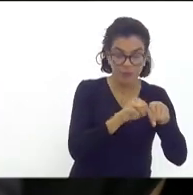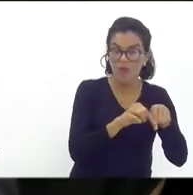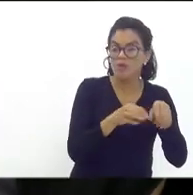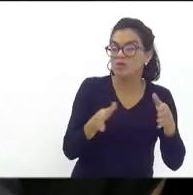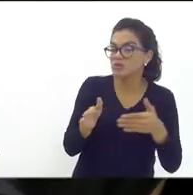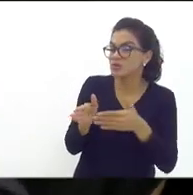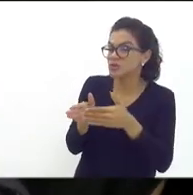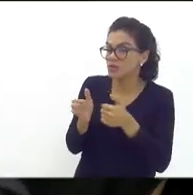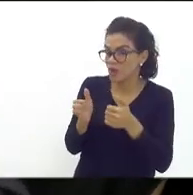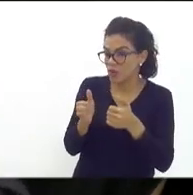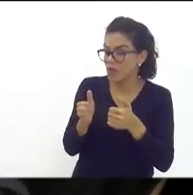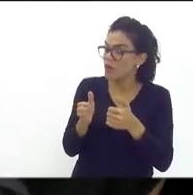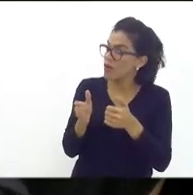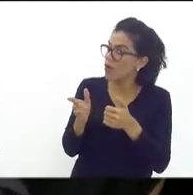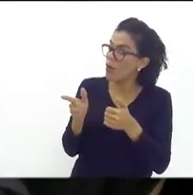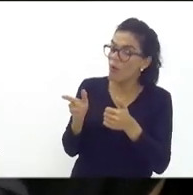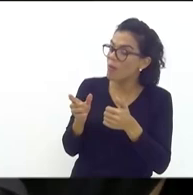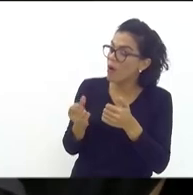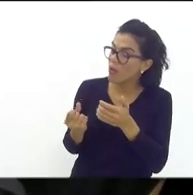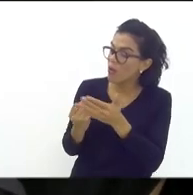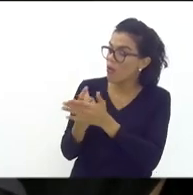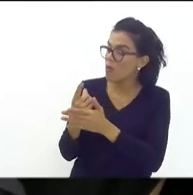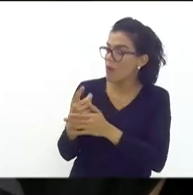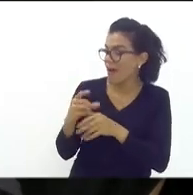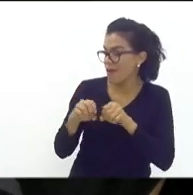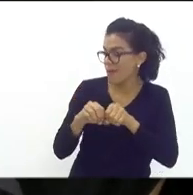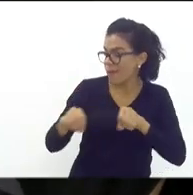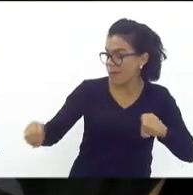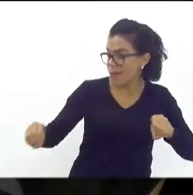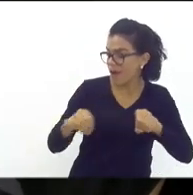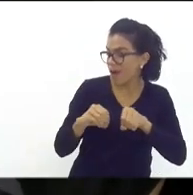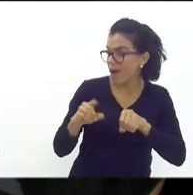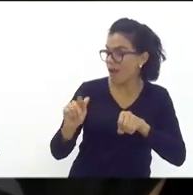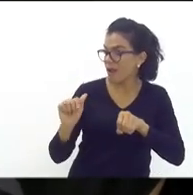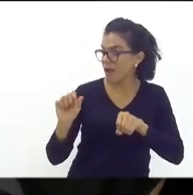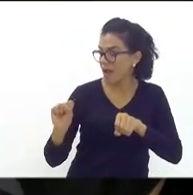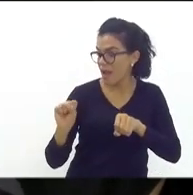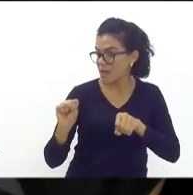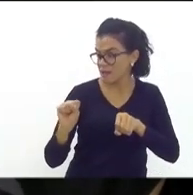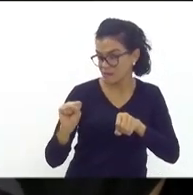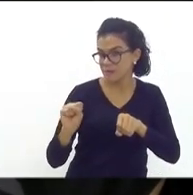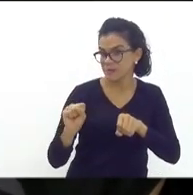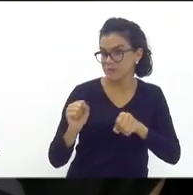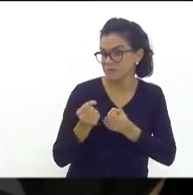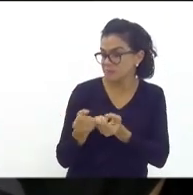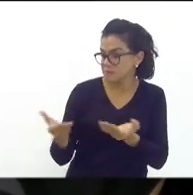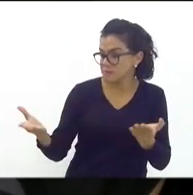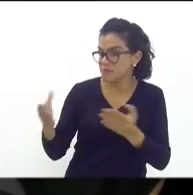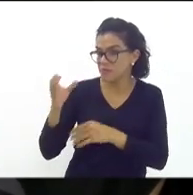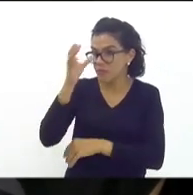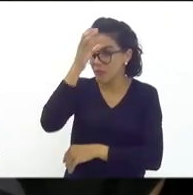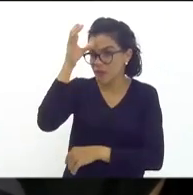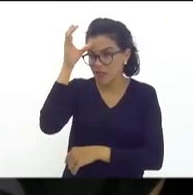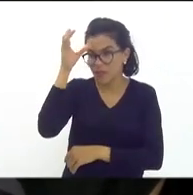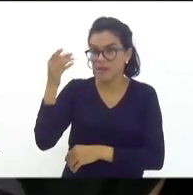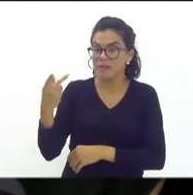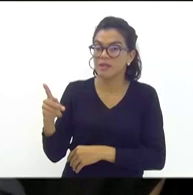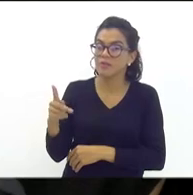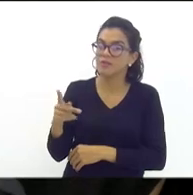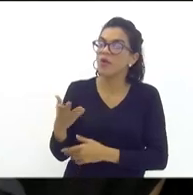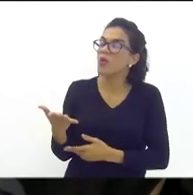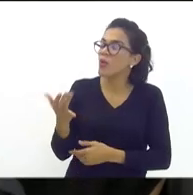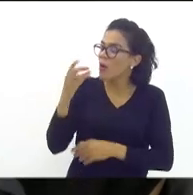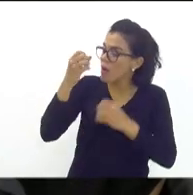solicitação para adquirir o gás para ele fornecer o gás GNV para os clientes dele qual é justifica para